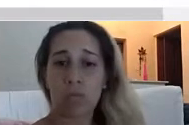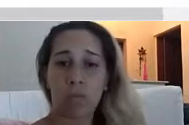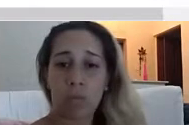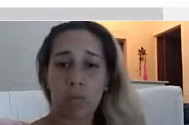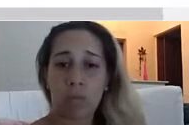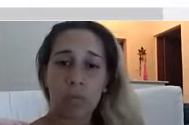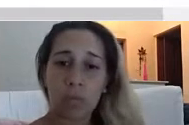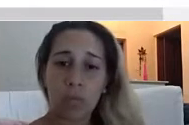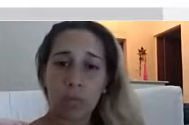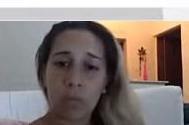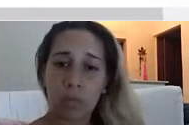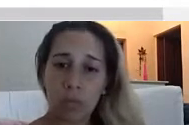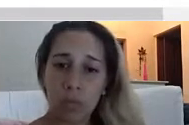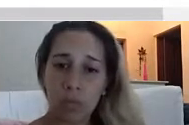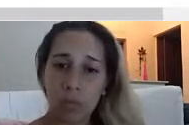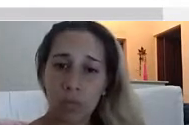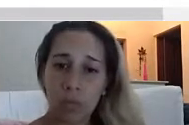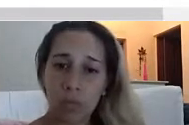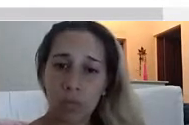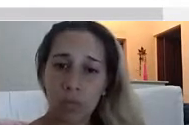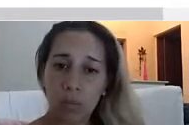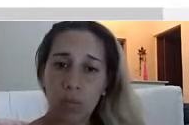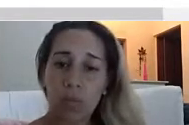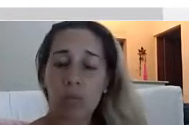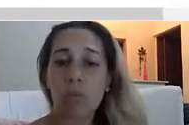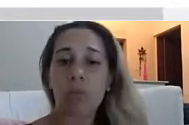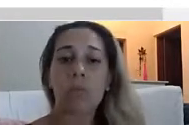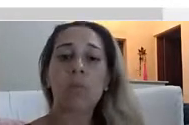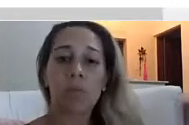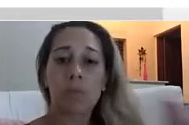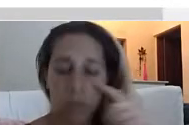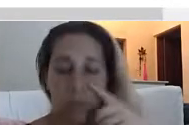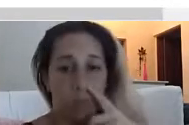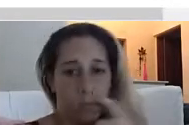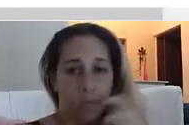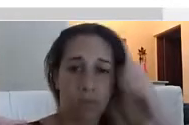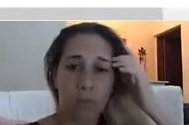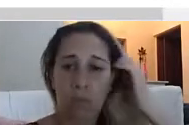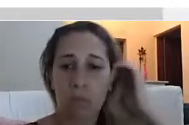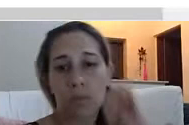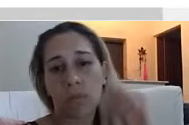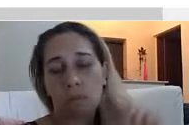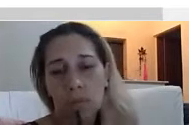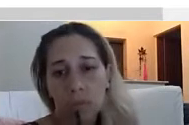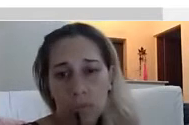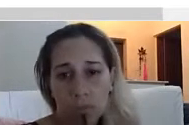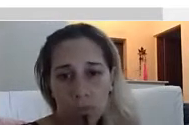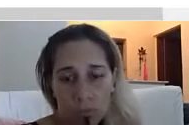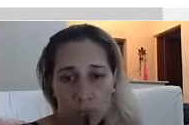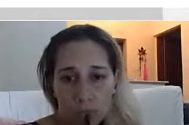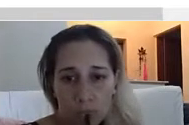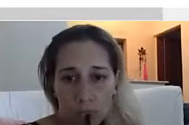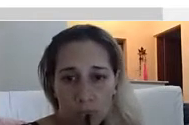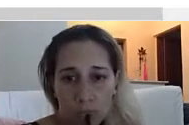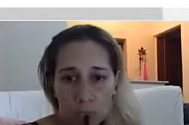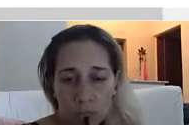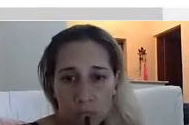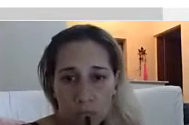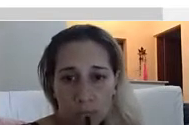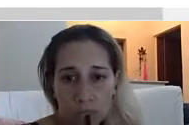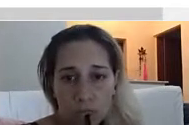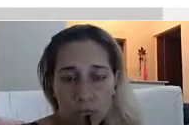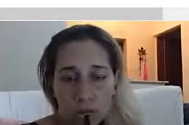gente vai ver aonde vai o N, né, ou vários, que é o da cardinalidade, é onde vai a